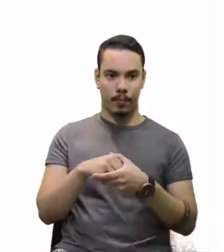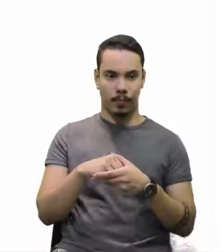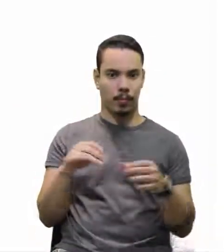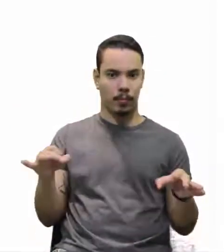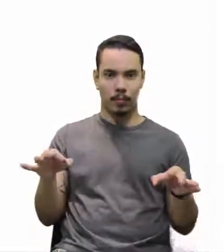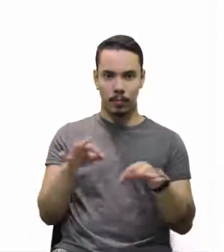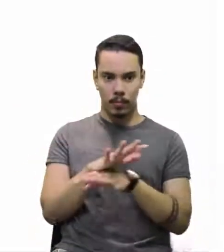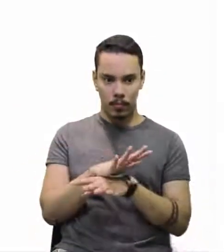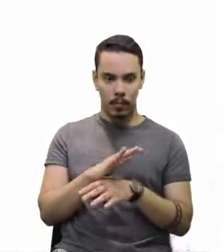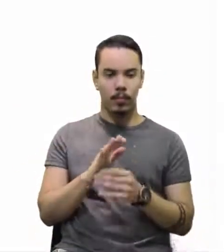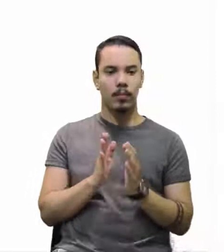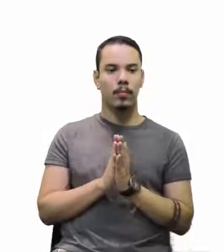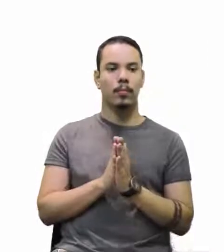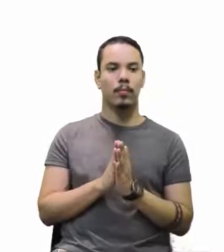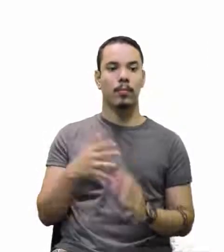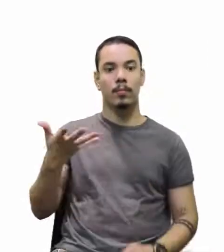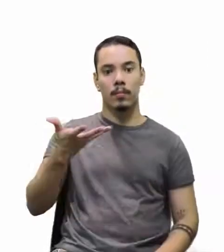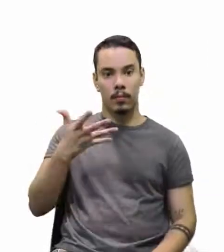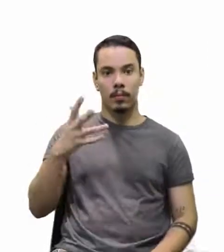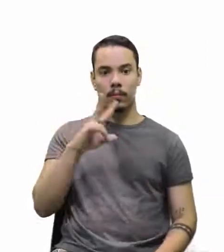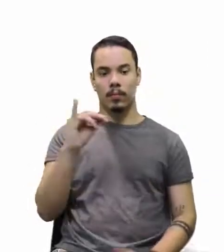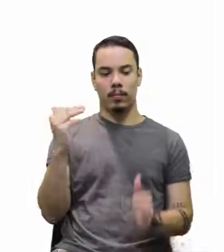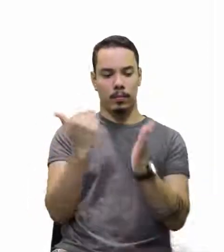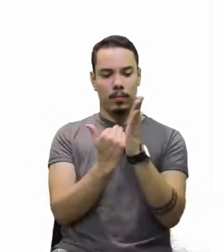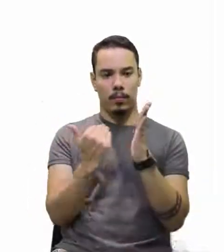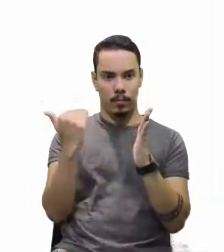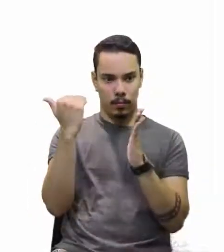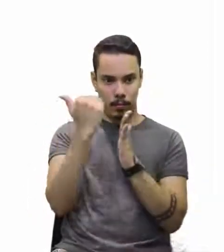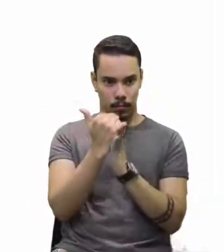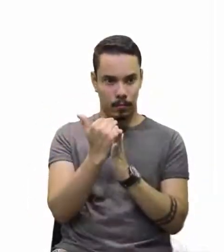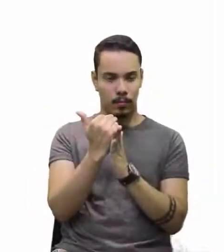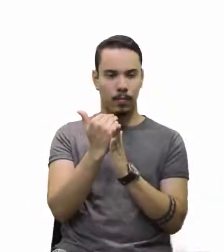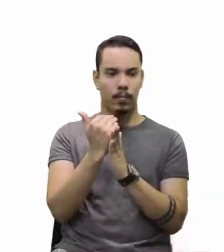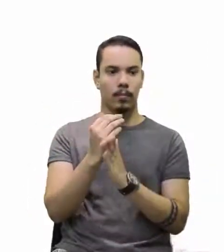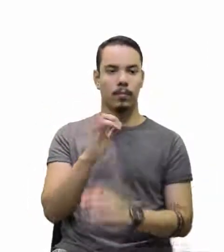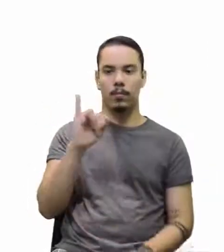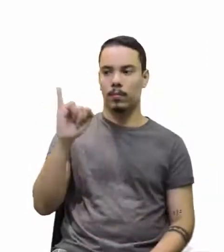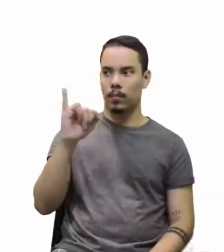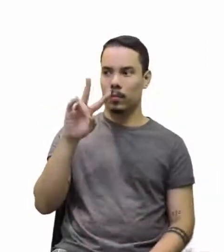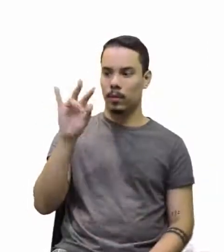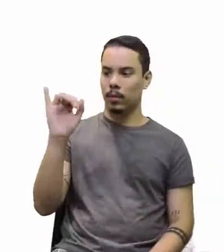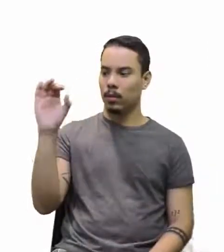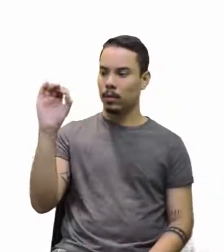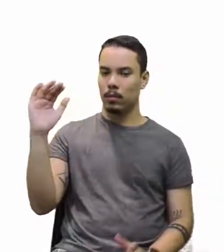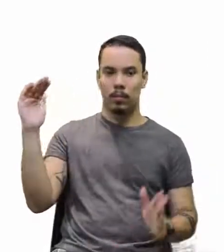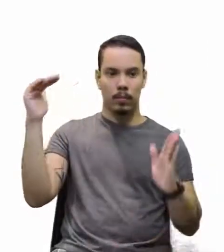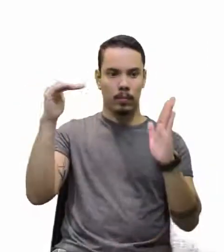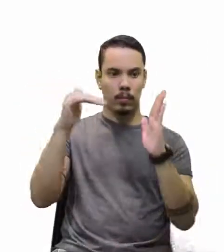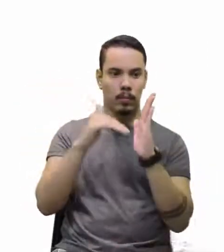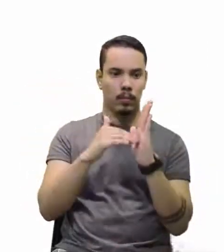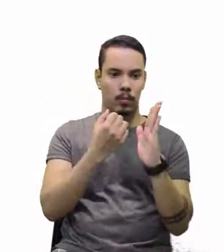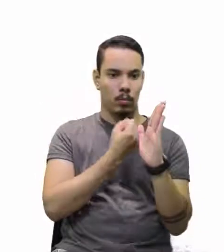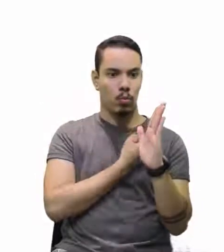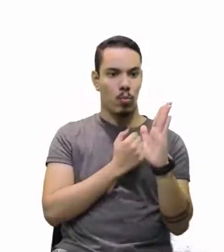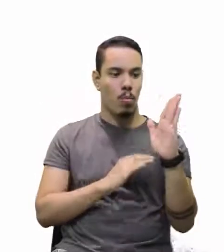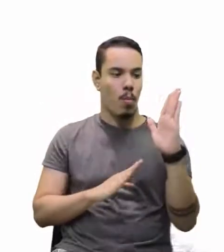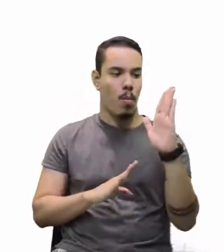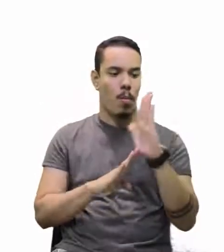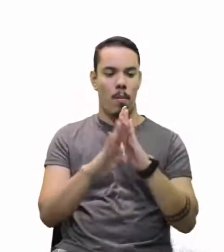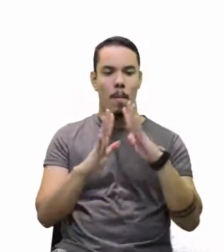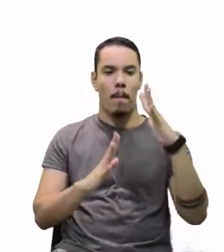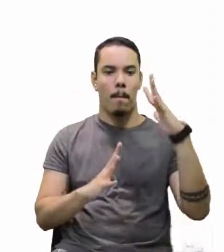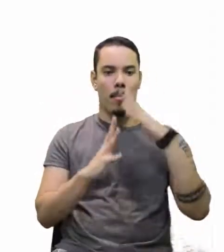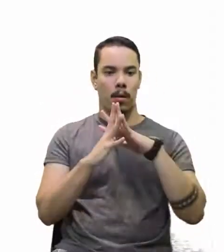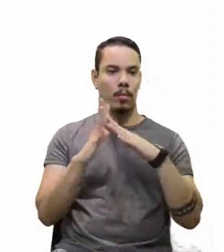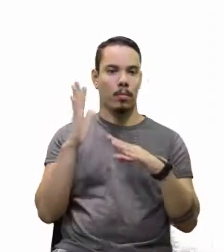A intensidade da corrente cresce tendendo a E sobre R, aquele I, vai de zero até um valor máximo. E aí,